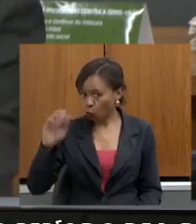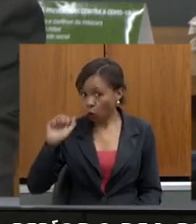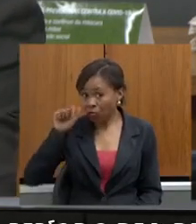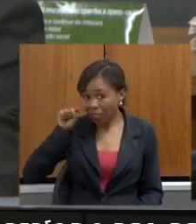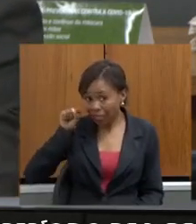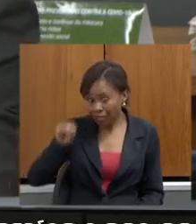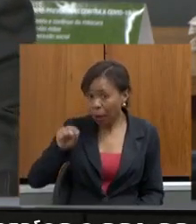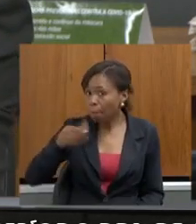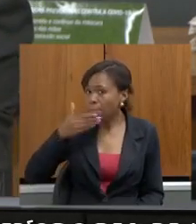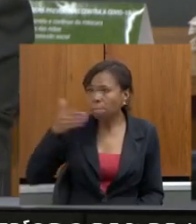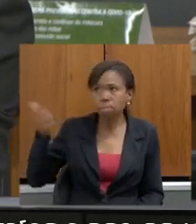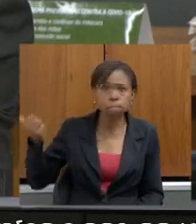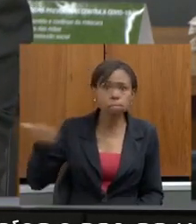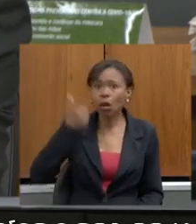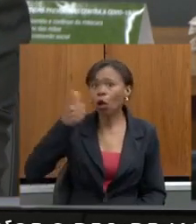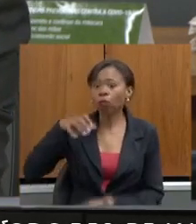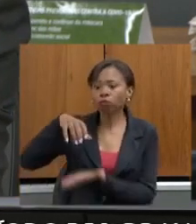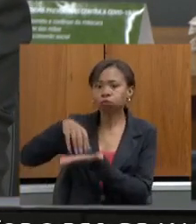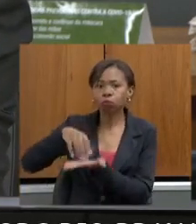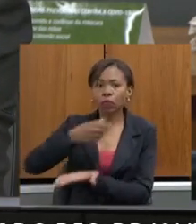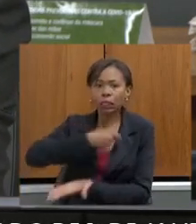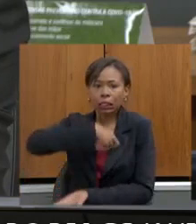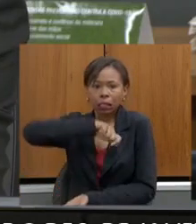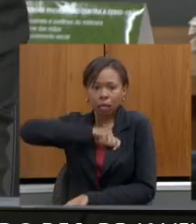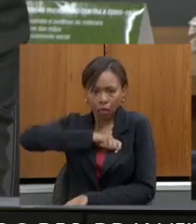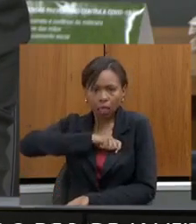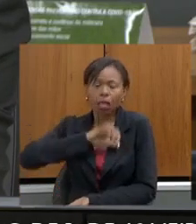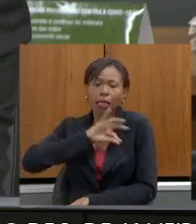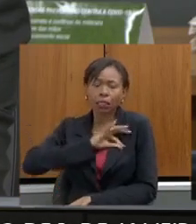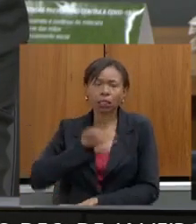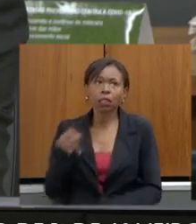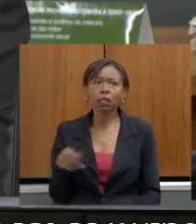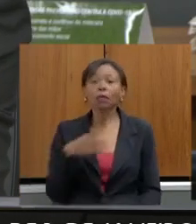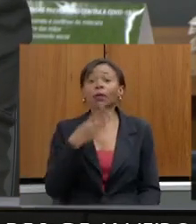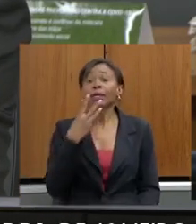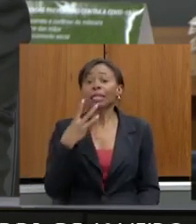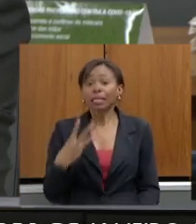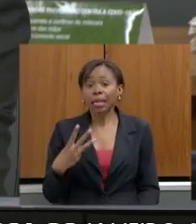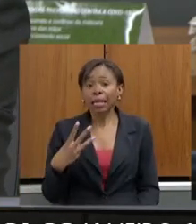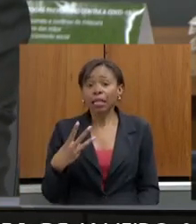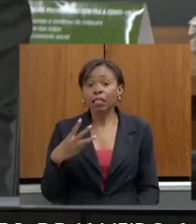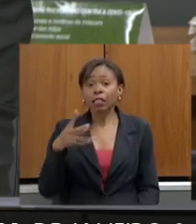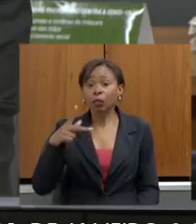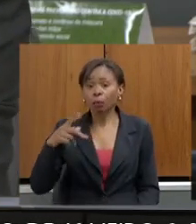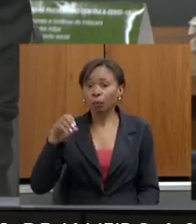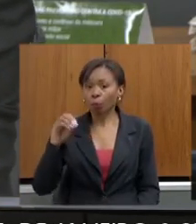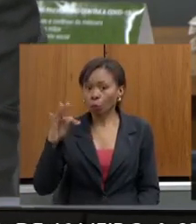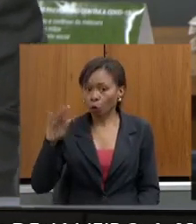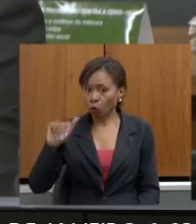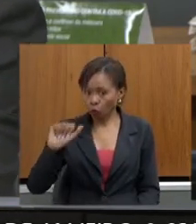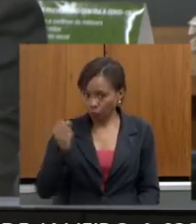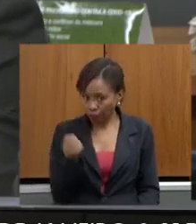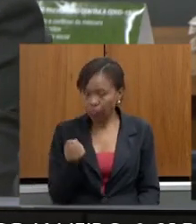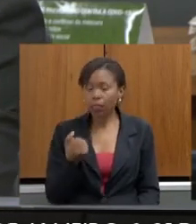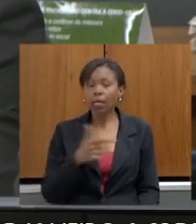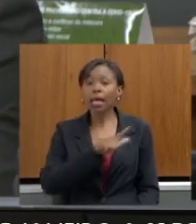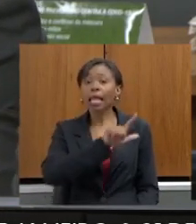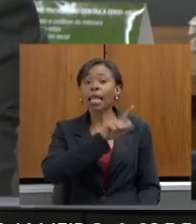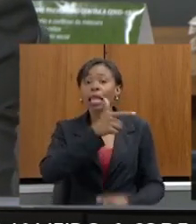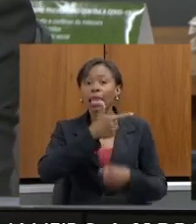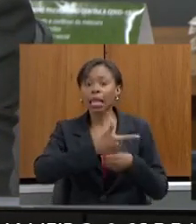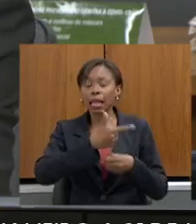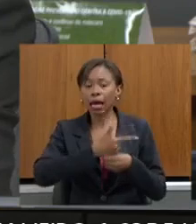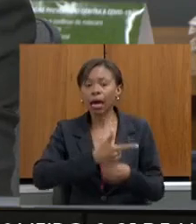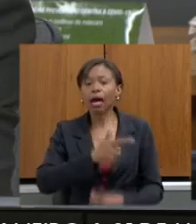das é do nosso Estado em Três Pontas também uma nova unidade adiante Lavras